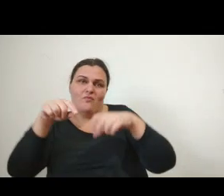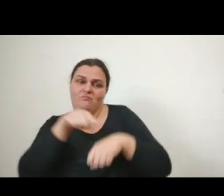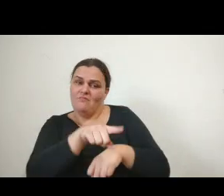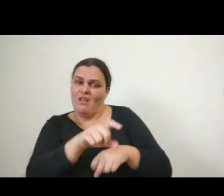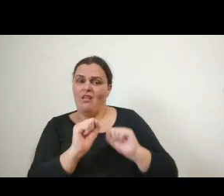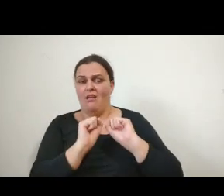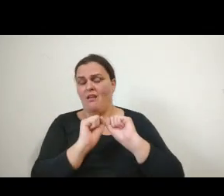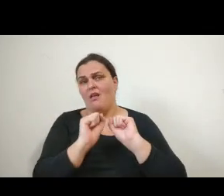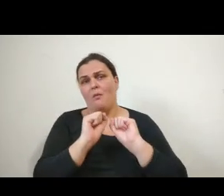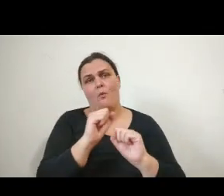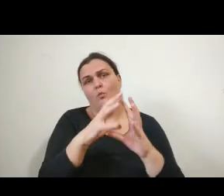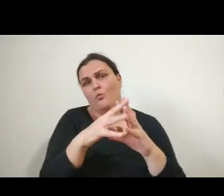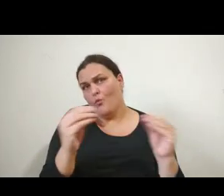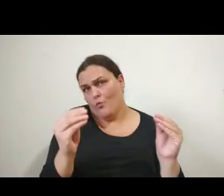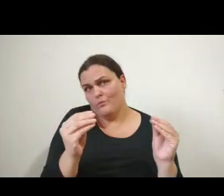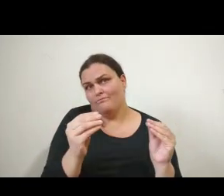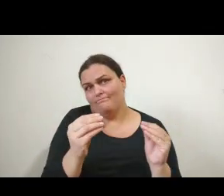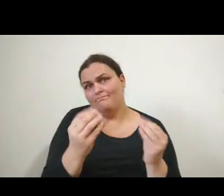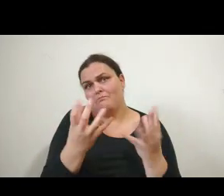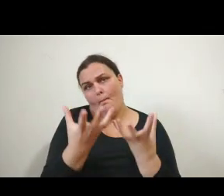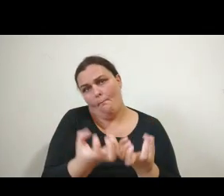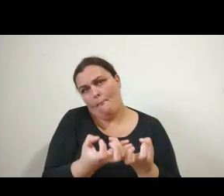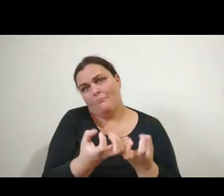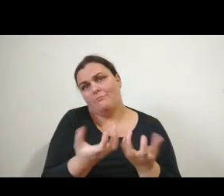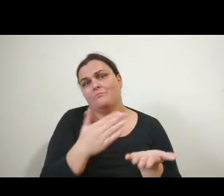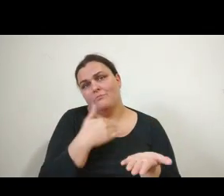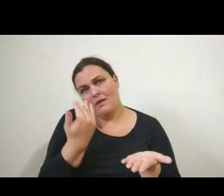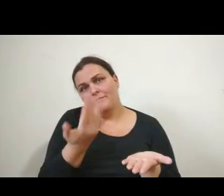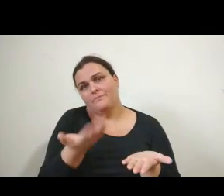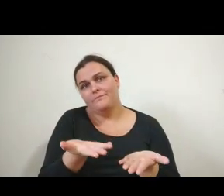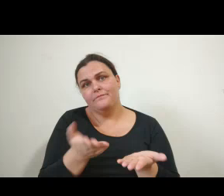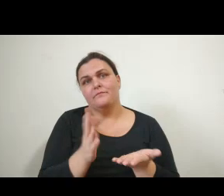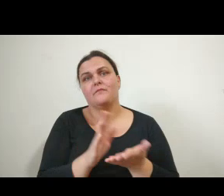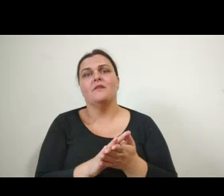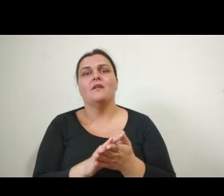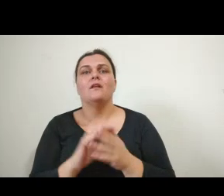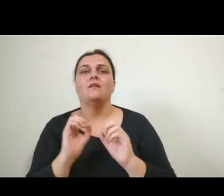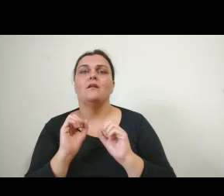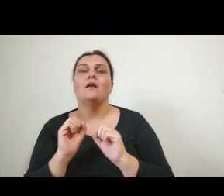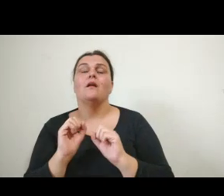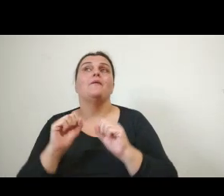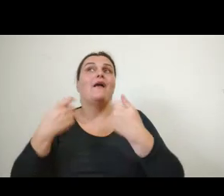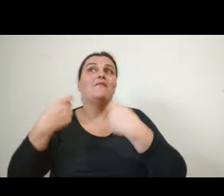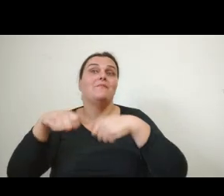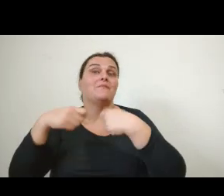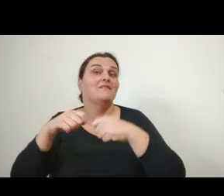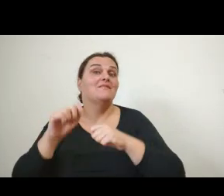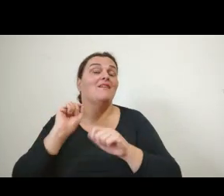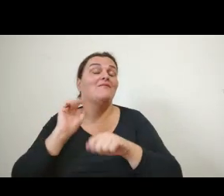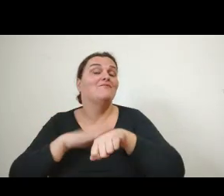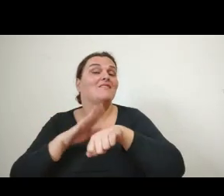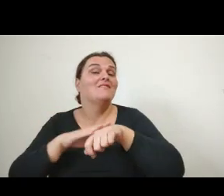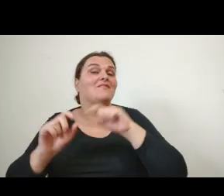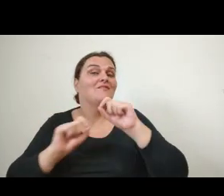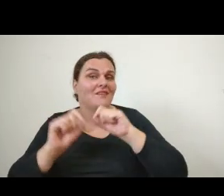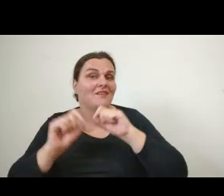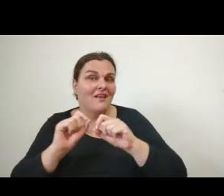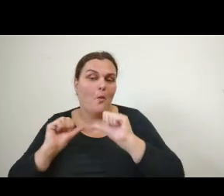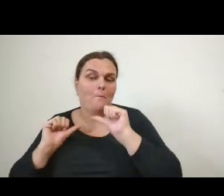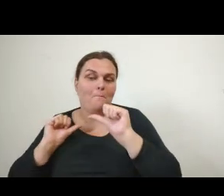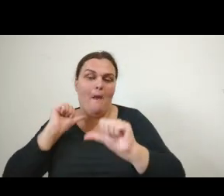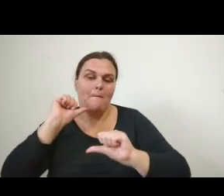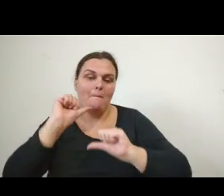né, se não for feito um trabalho de melhoramento genético, né, para passar, né, a ter uma nova, de repente,